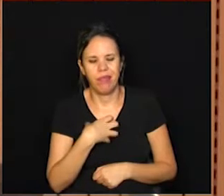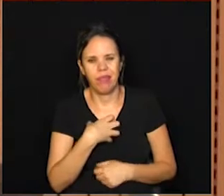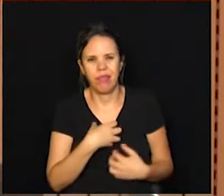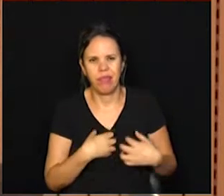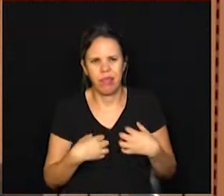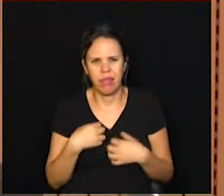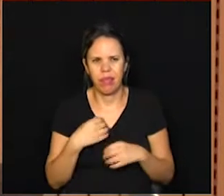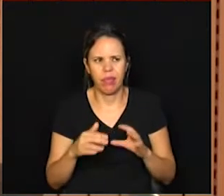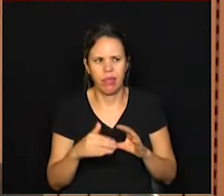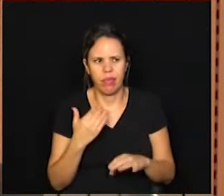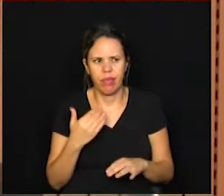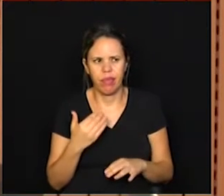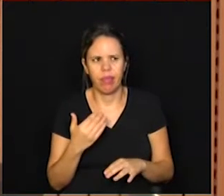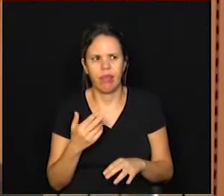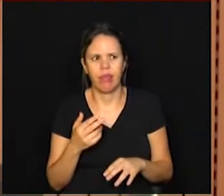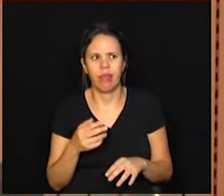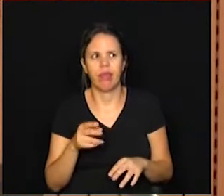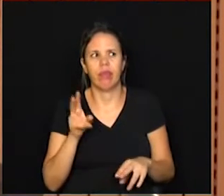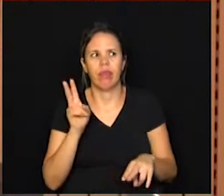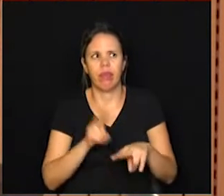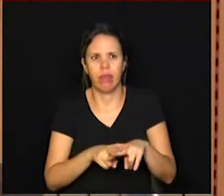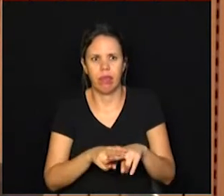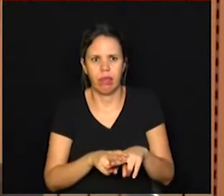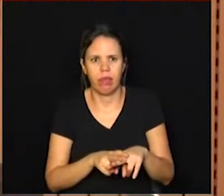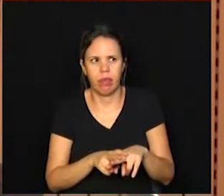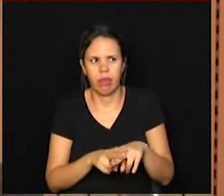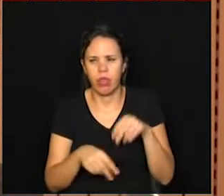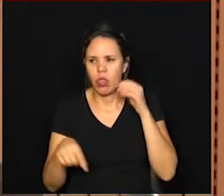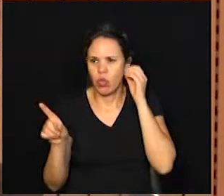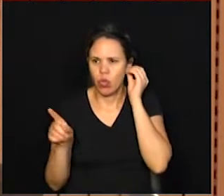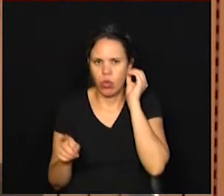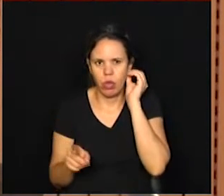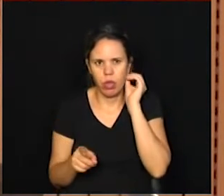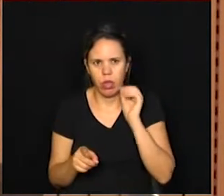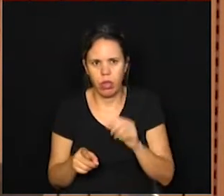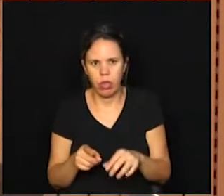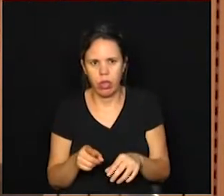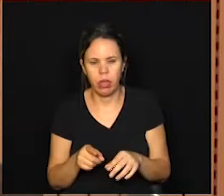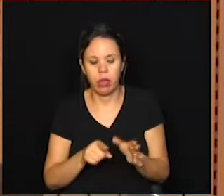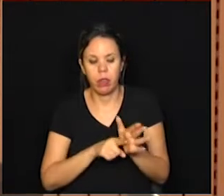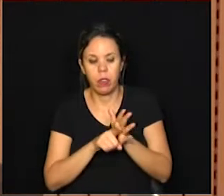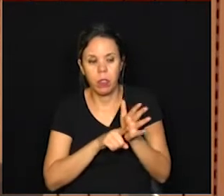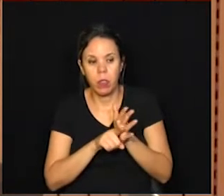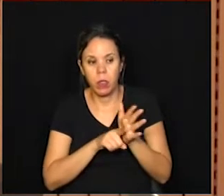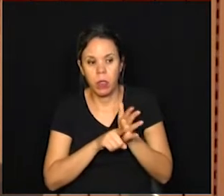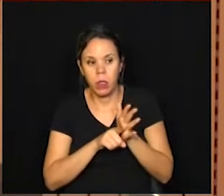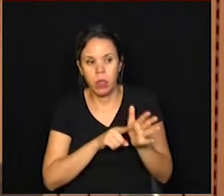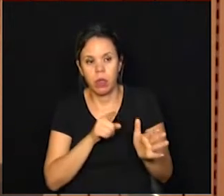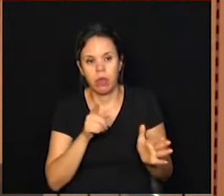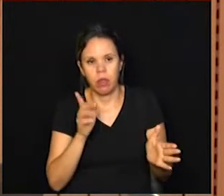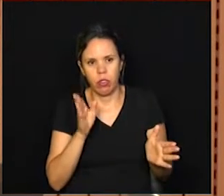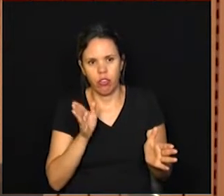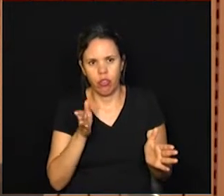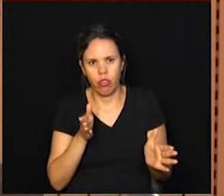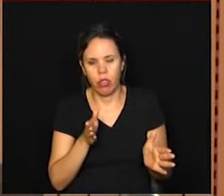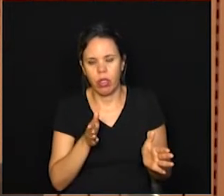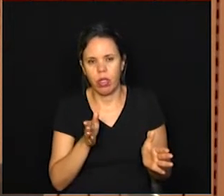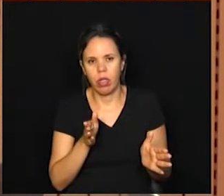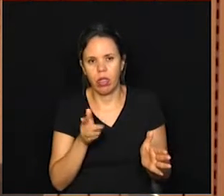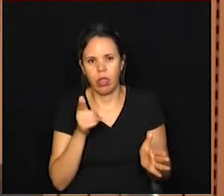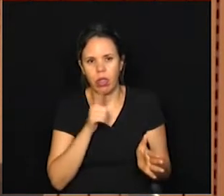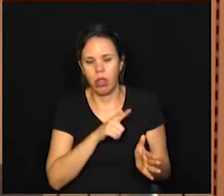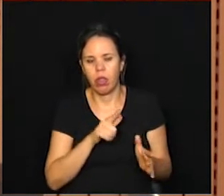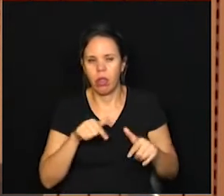ela receber uma intimação da polícia, se ela for lá ser inquirida, já seria